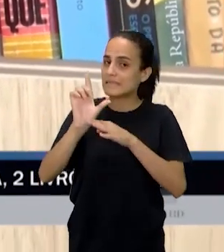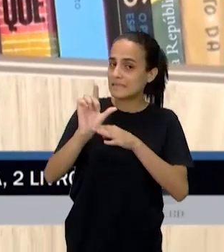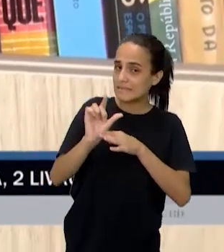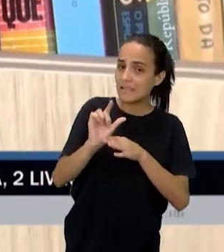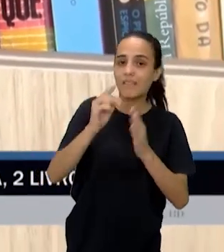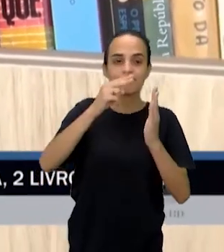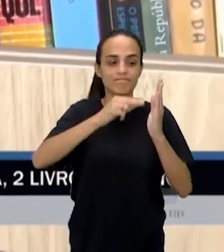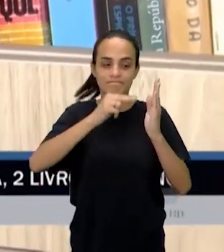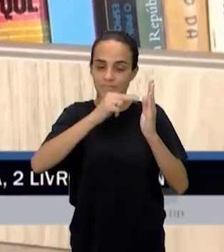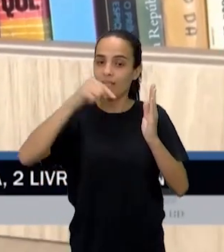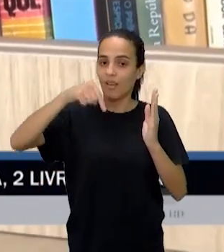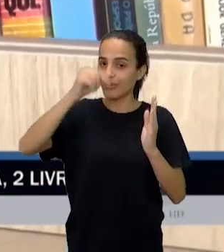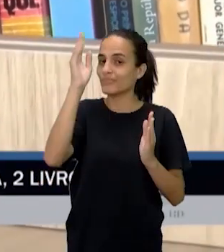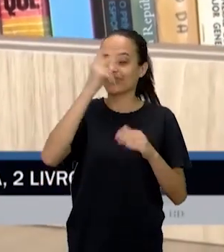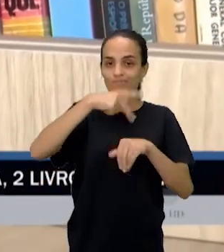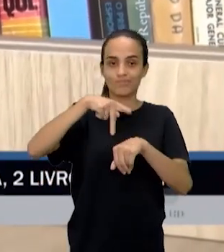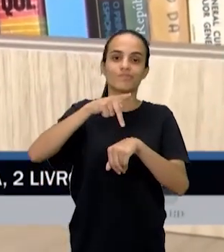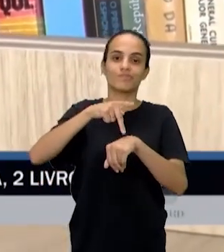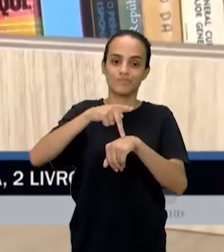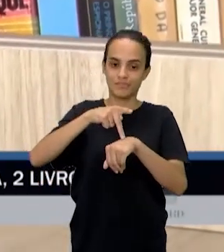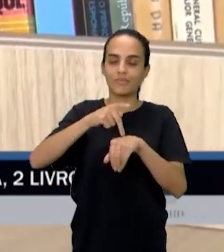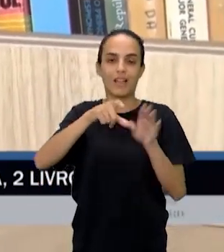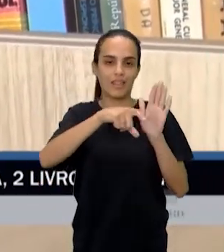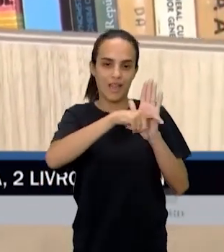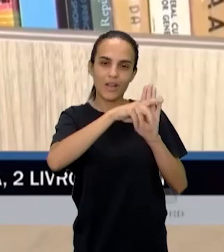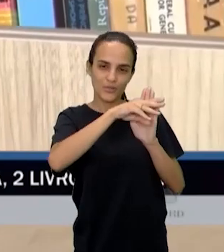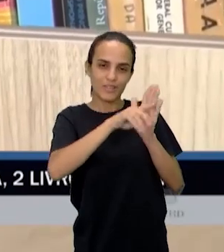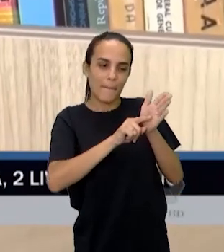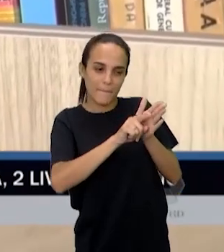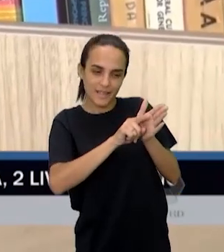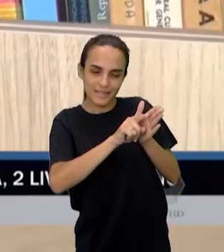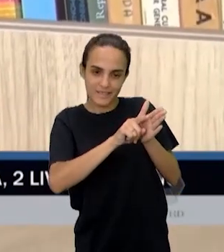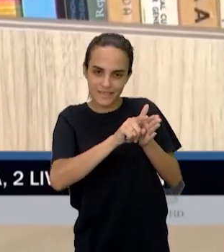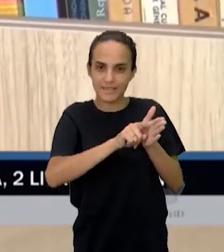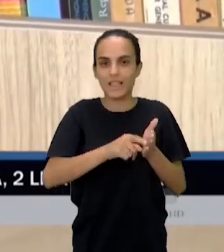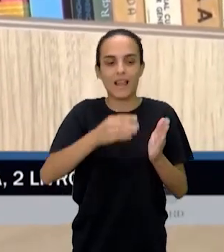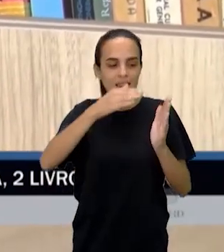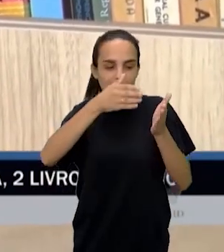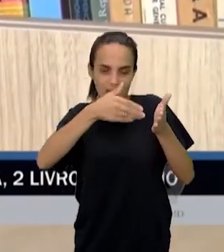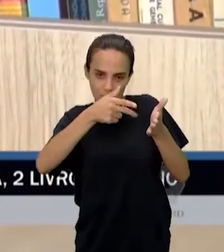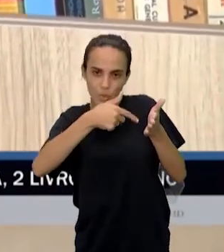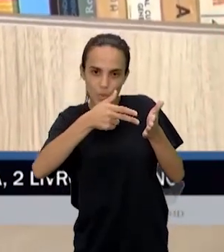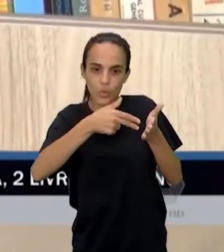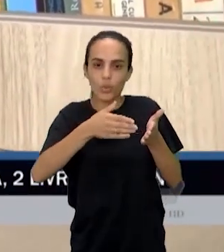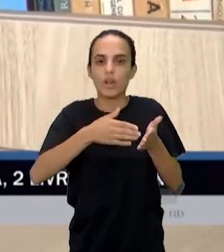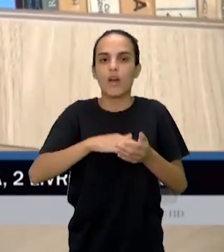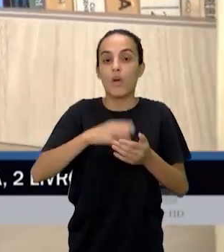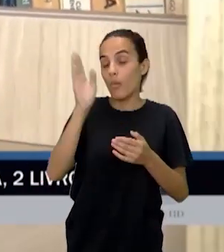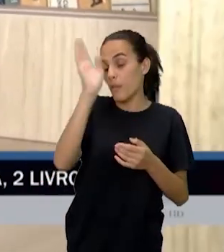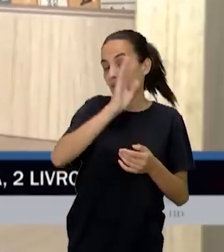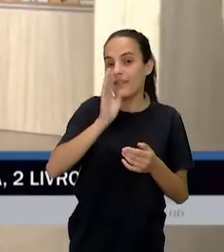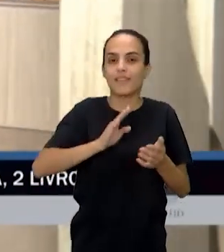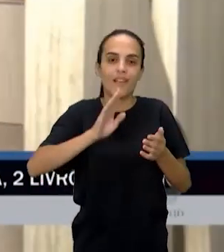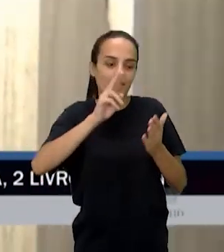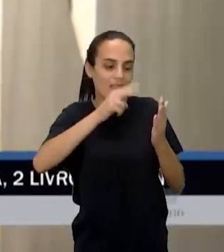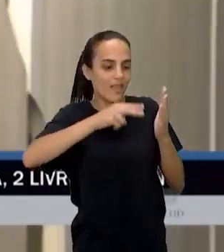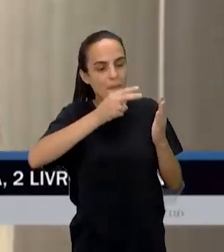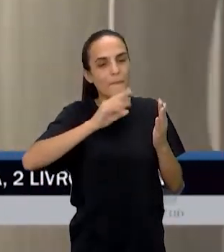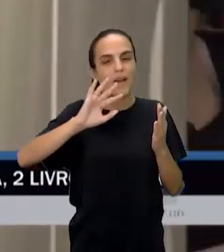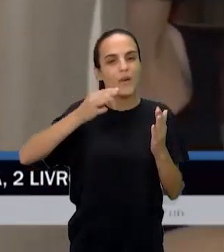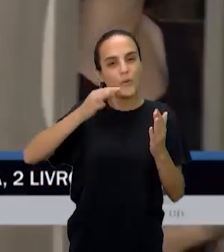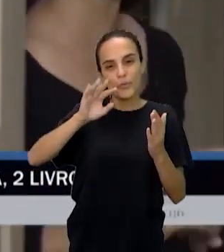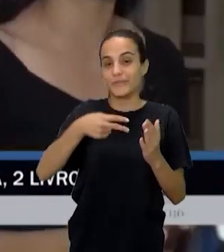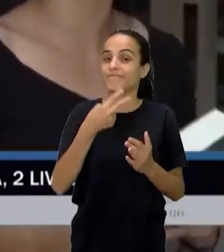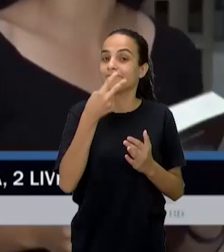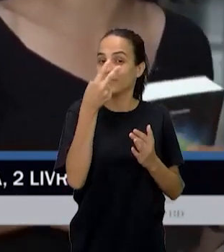de leitura aqui no país. Segundo dados da pesquisa Retratos da Leitura, o brasileiro lê, em média,